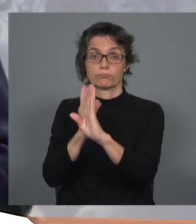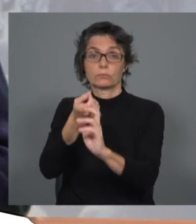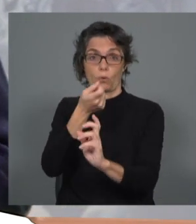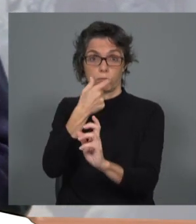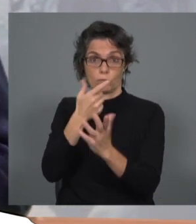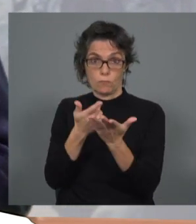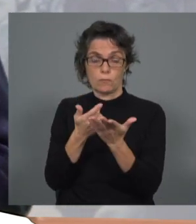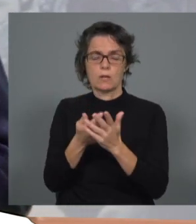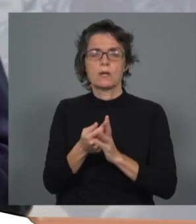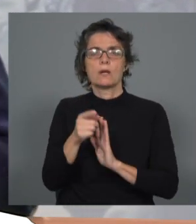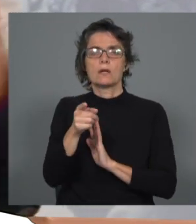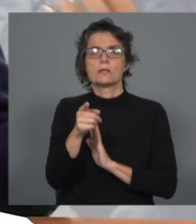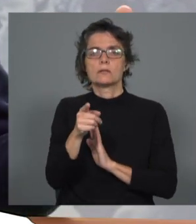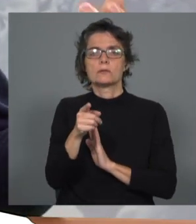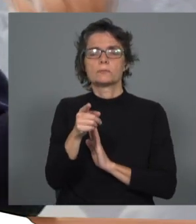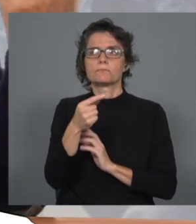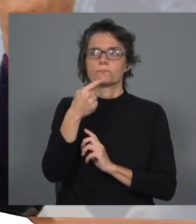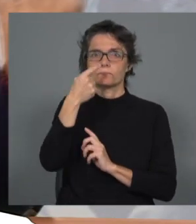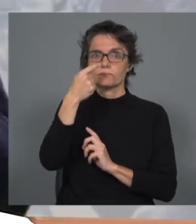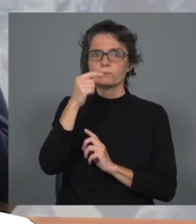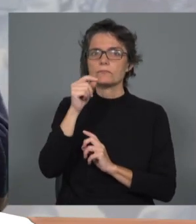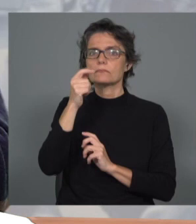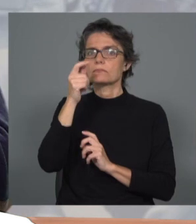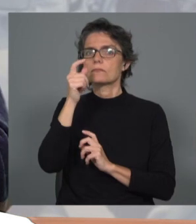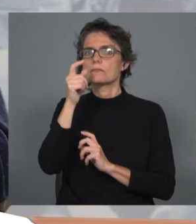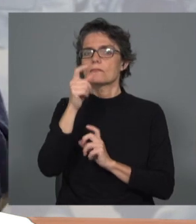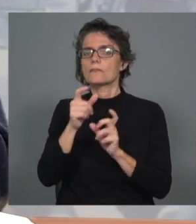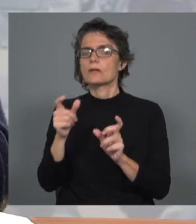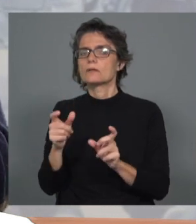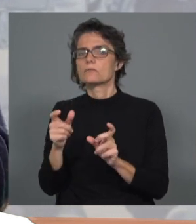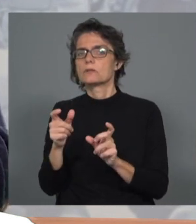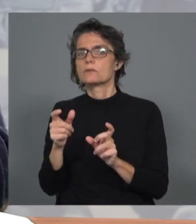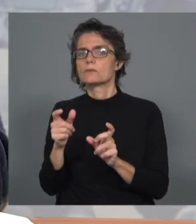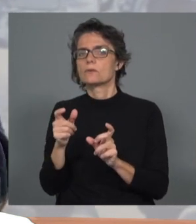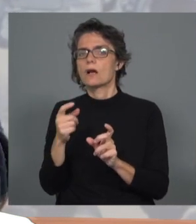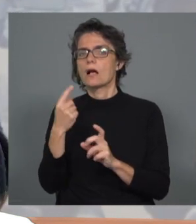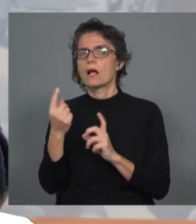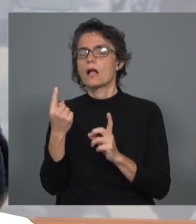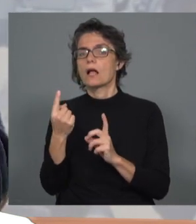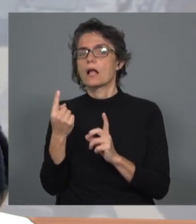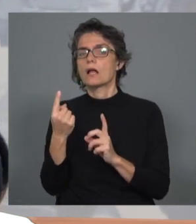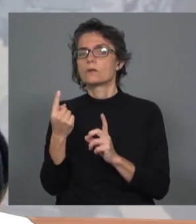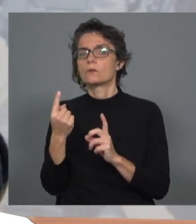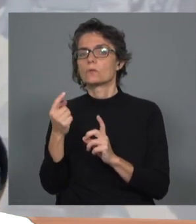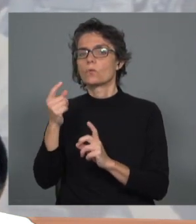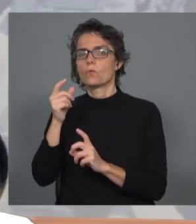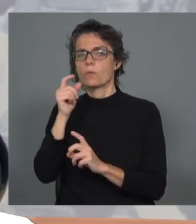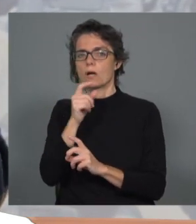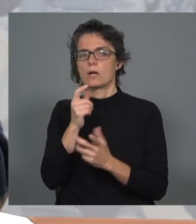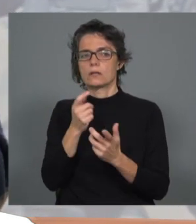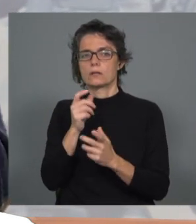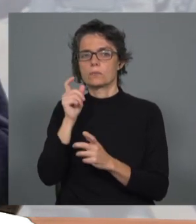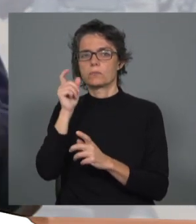comunhão, e os sentinelas, nós não tínhamos dado conta que o padre tinha posto sentinelas no caso que a